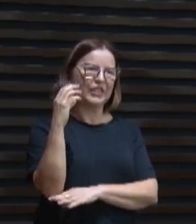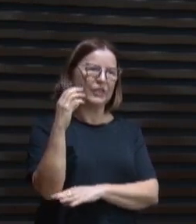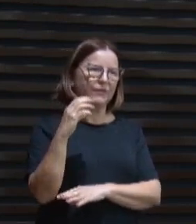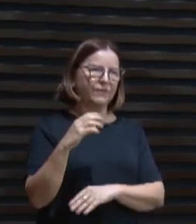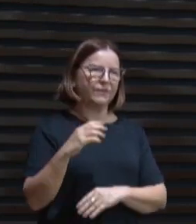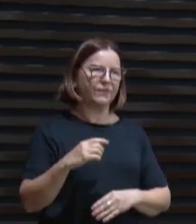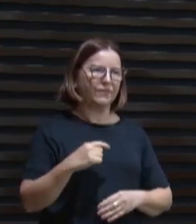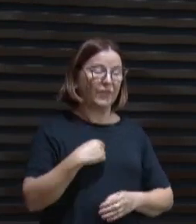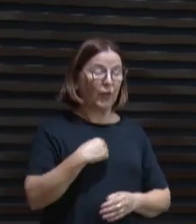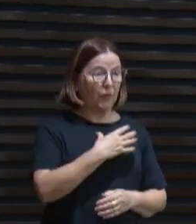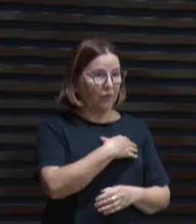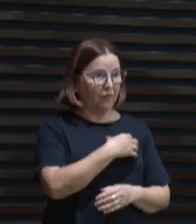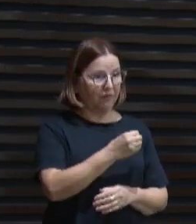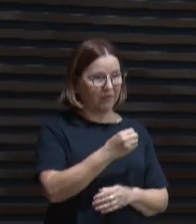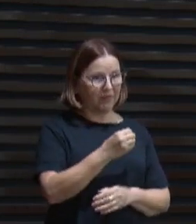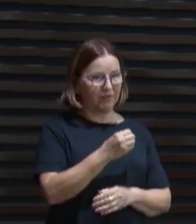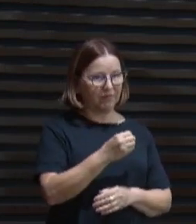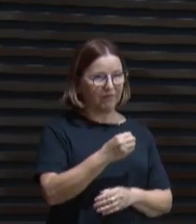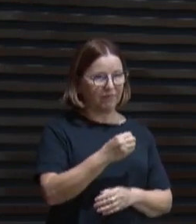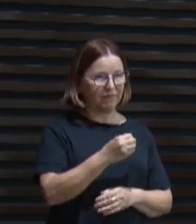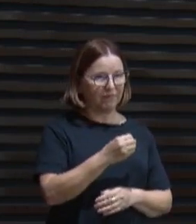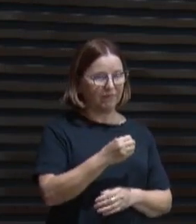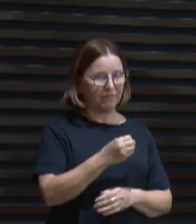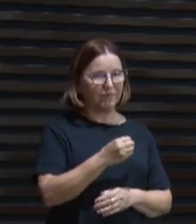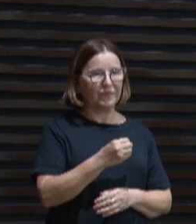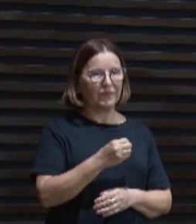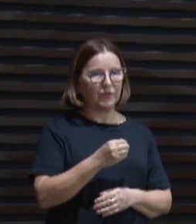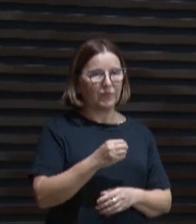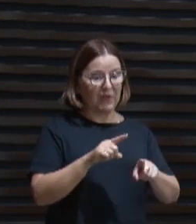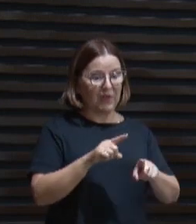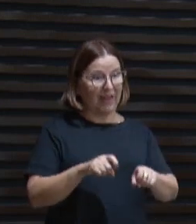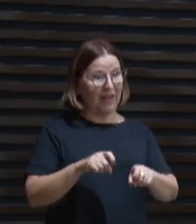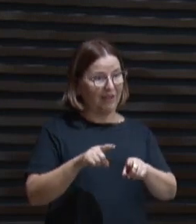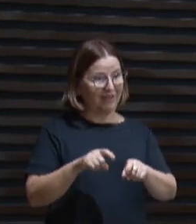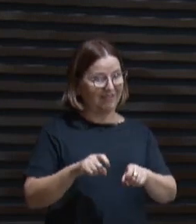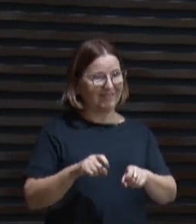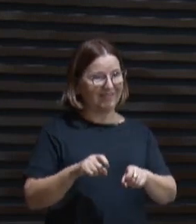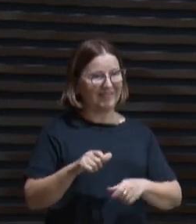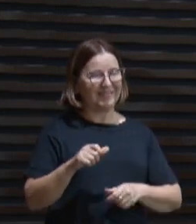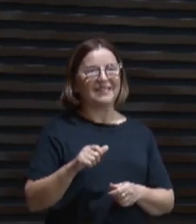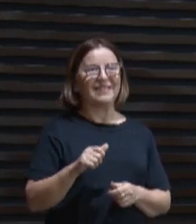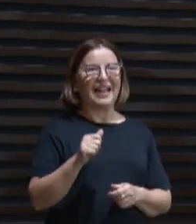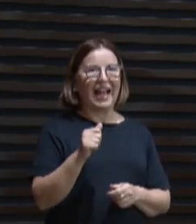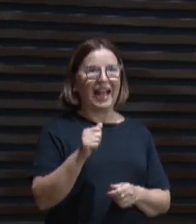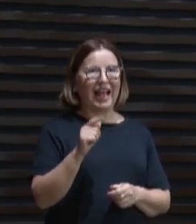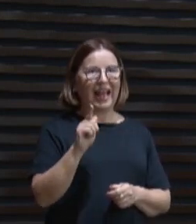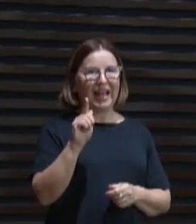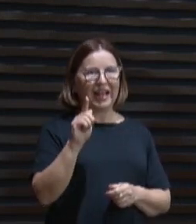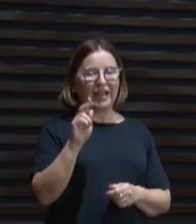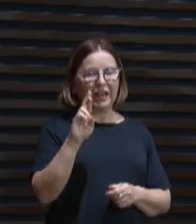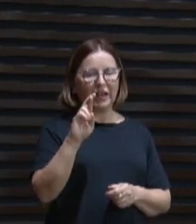Eu sou filho de um agrônomo que me ensinava